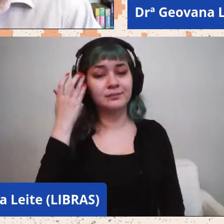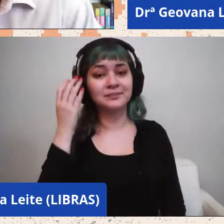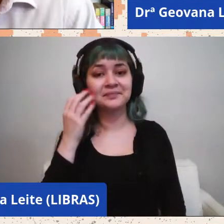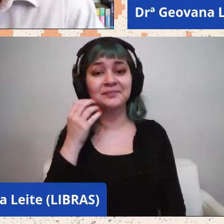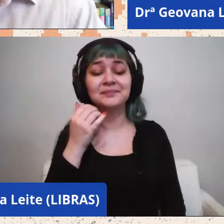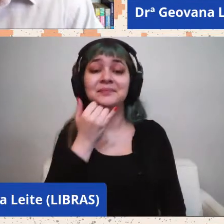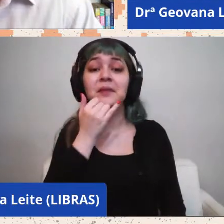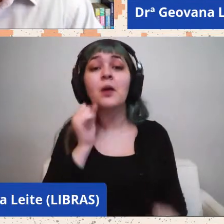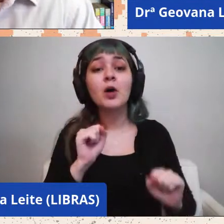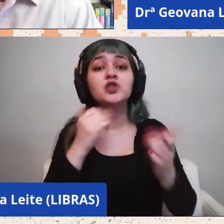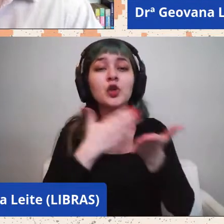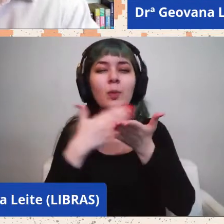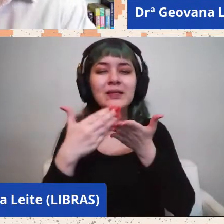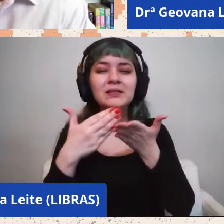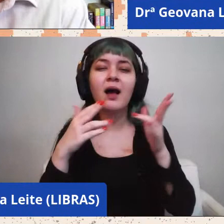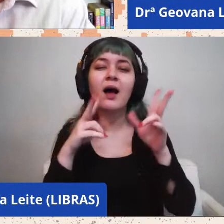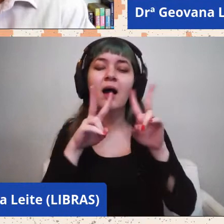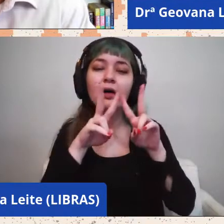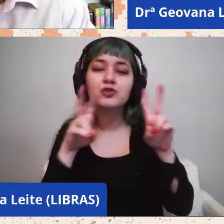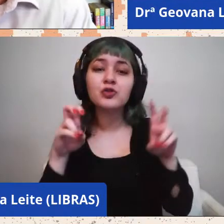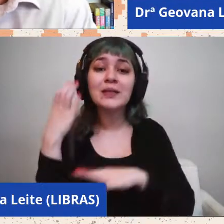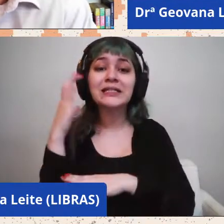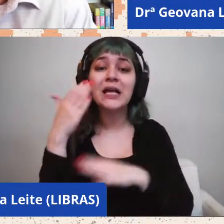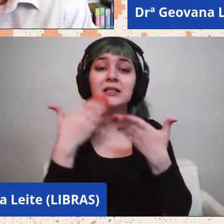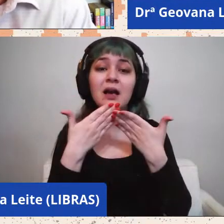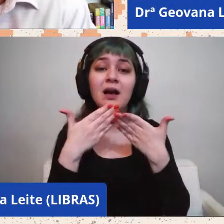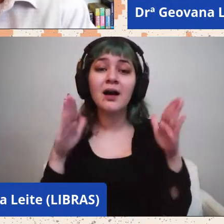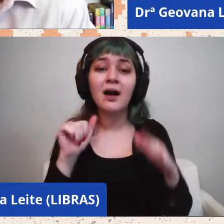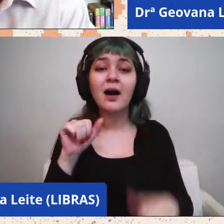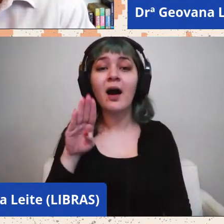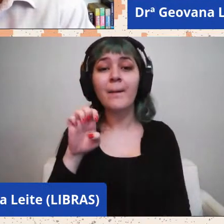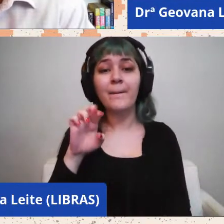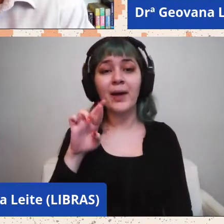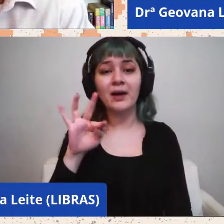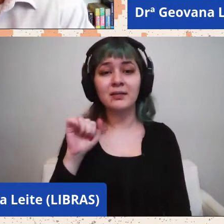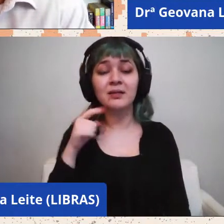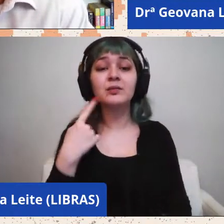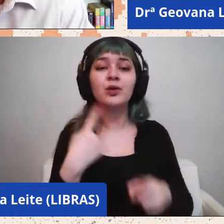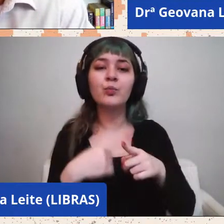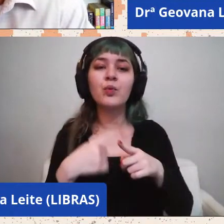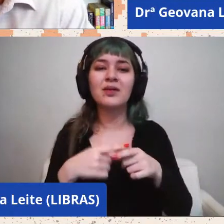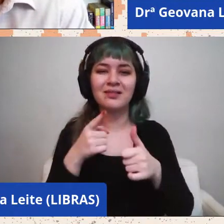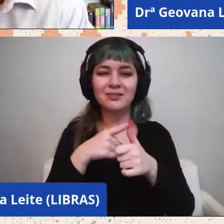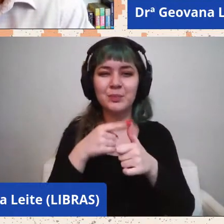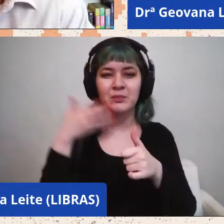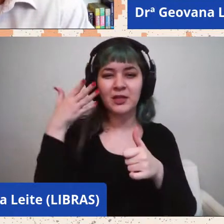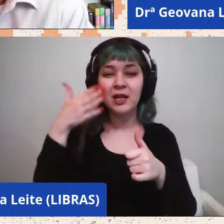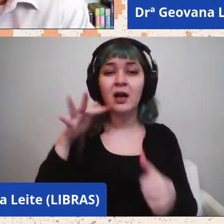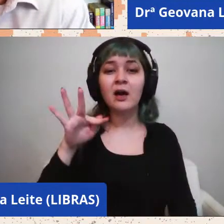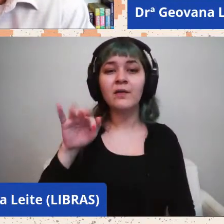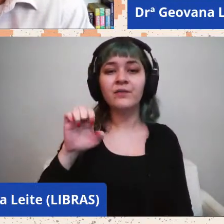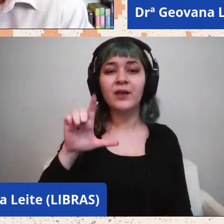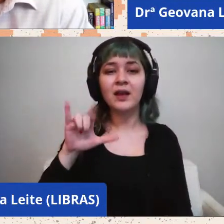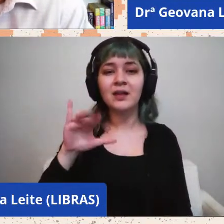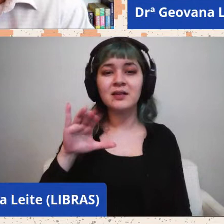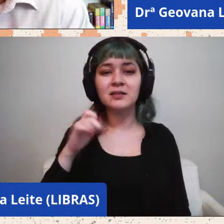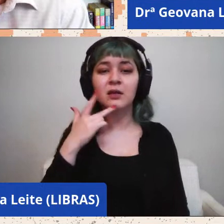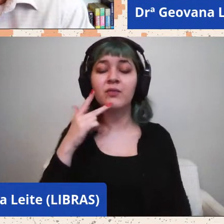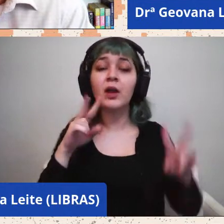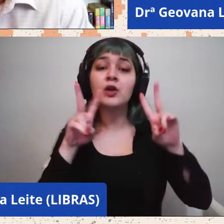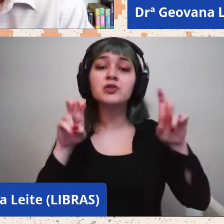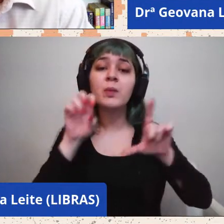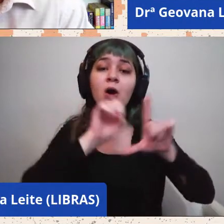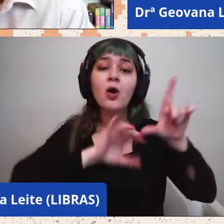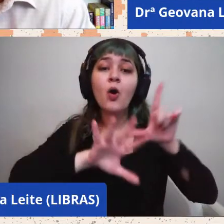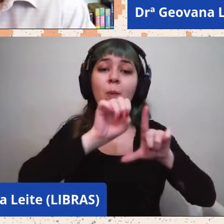ciência aberta, que, na verdade, a professora Felice falou um pouquinho dessas questões quando ela fala do compartilhamento